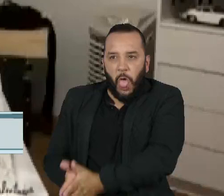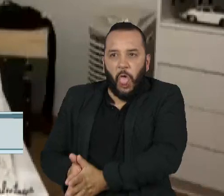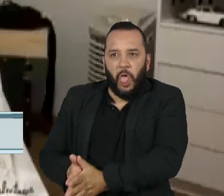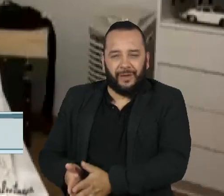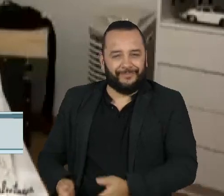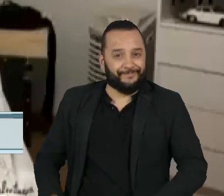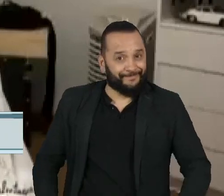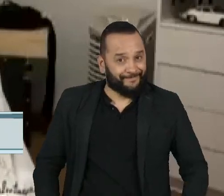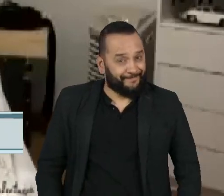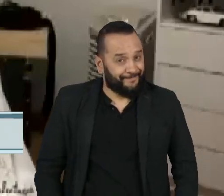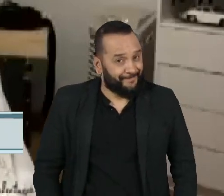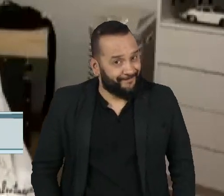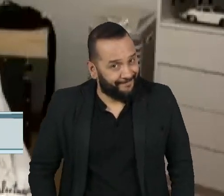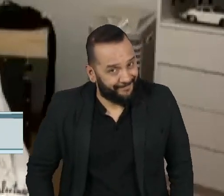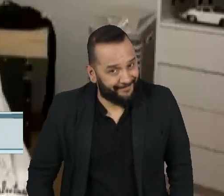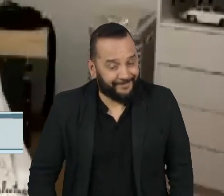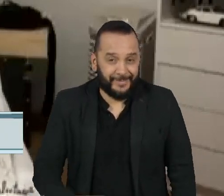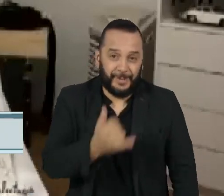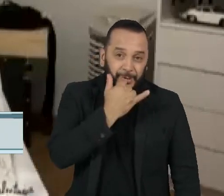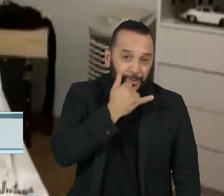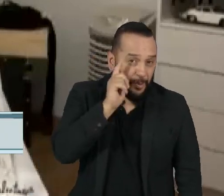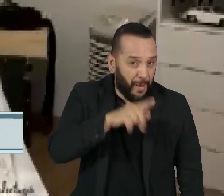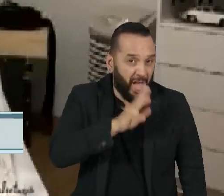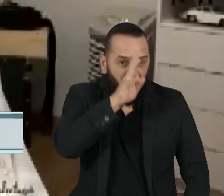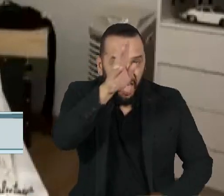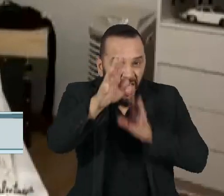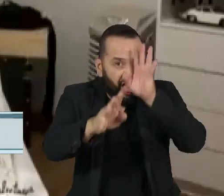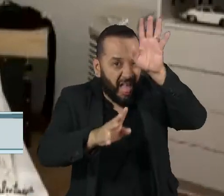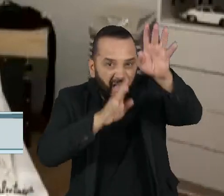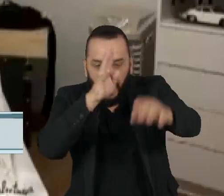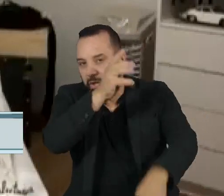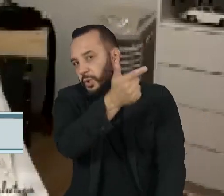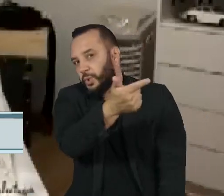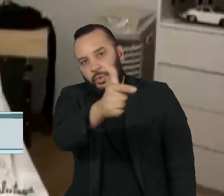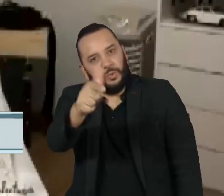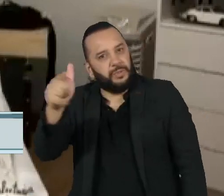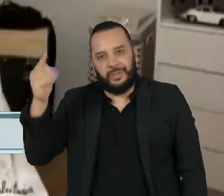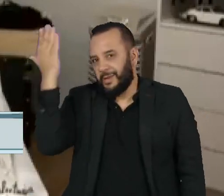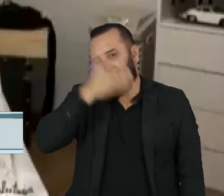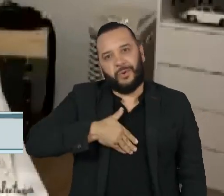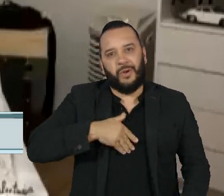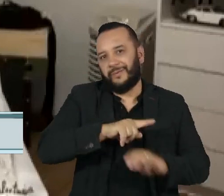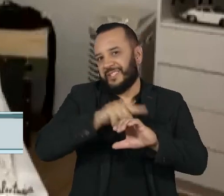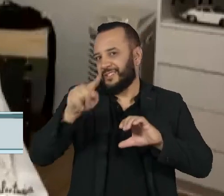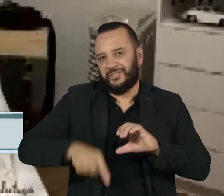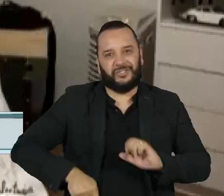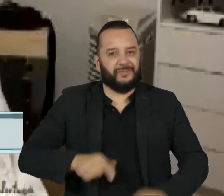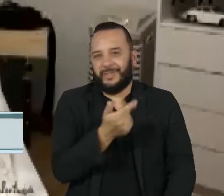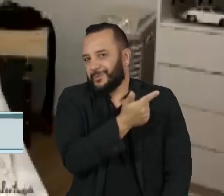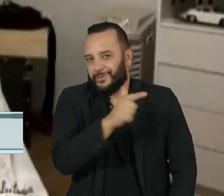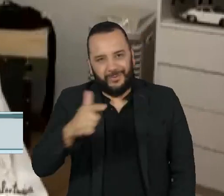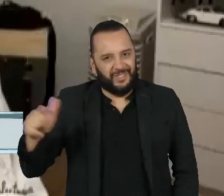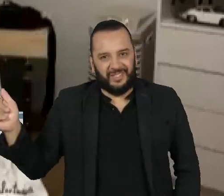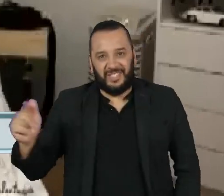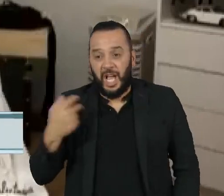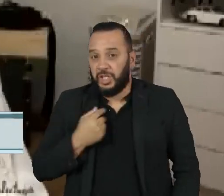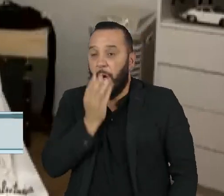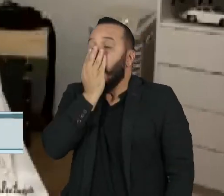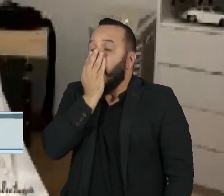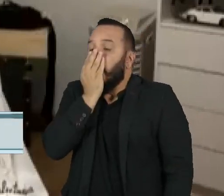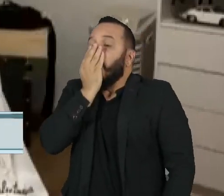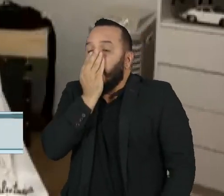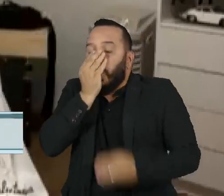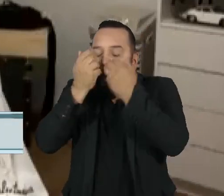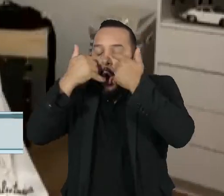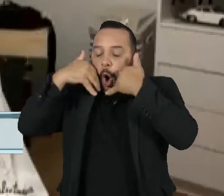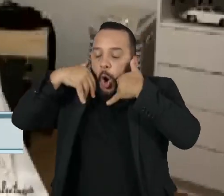neutralizando. É uma completa falácia. Não existe a menor indicação de evidência científica que